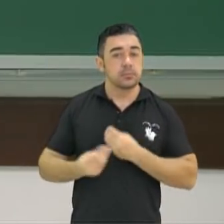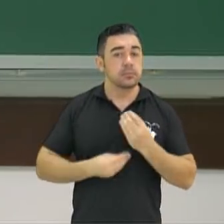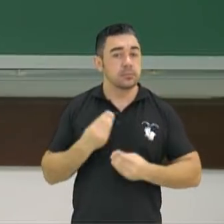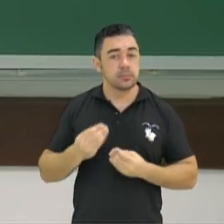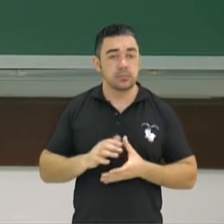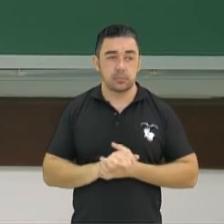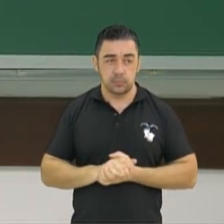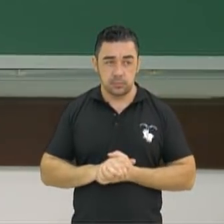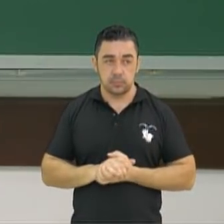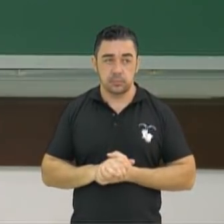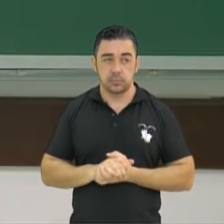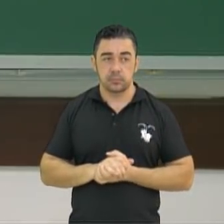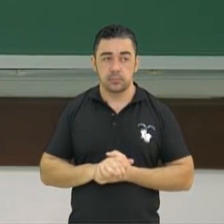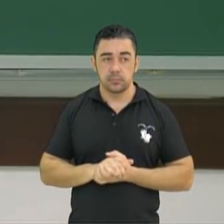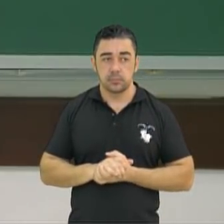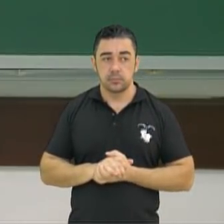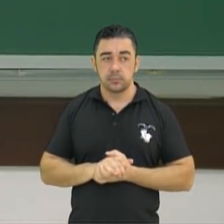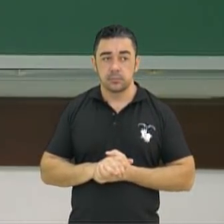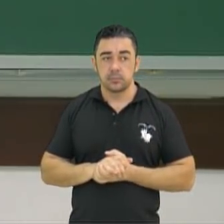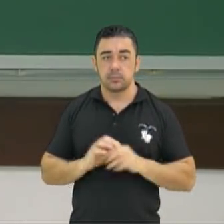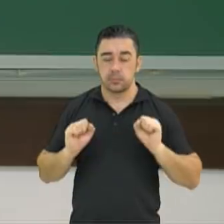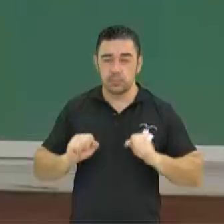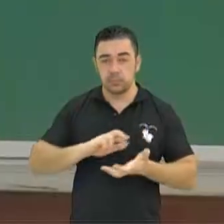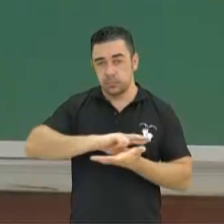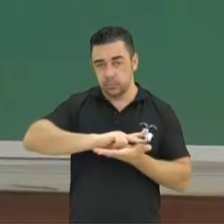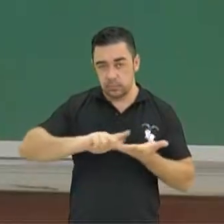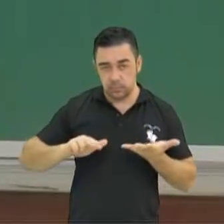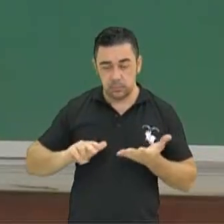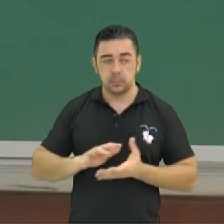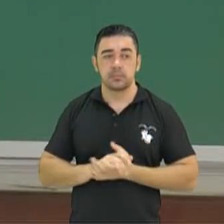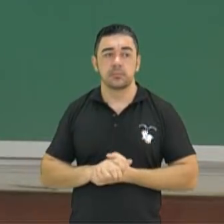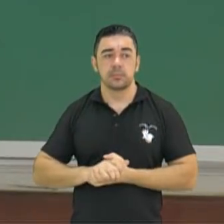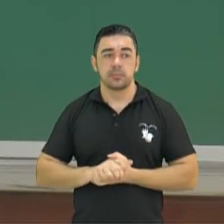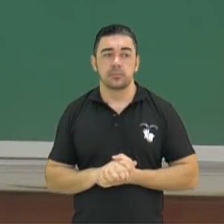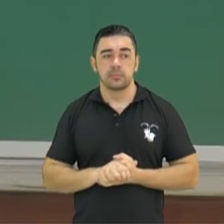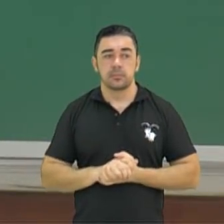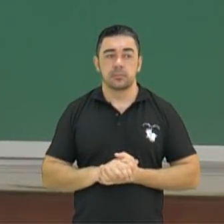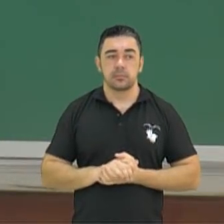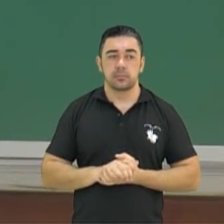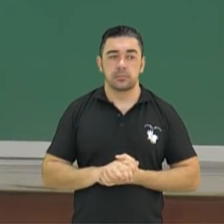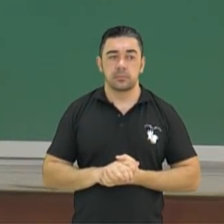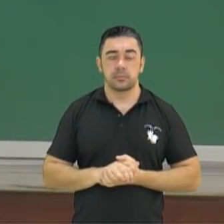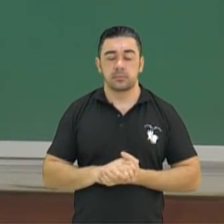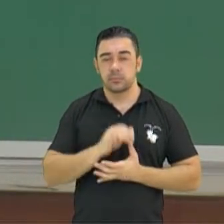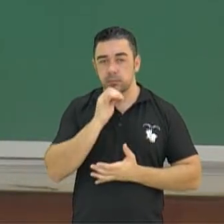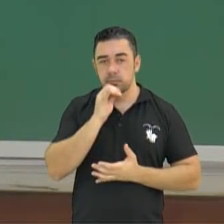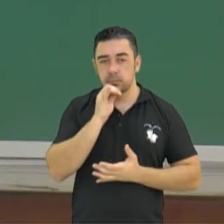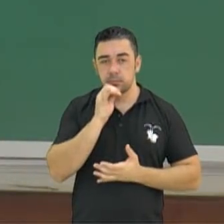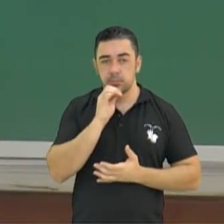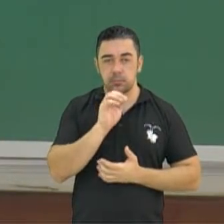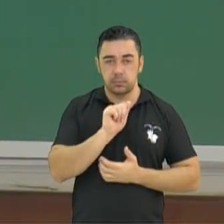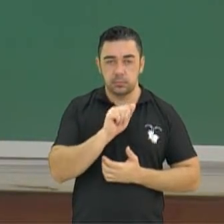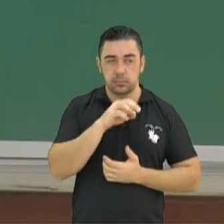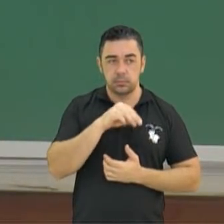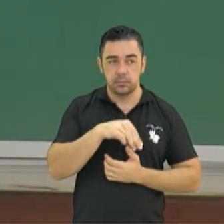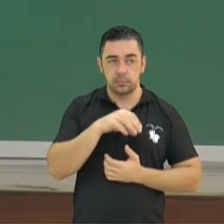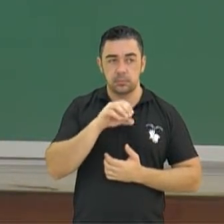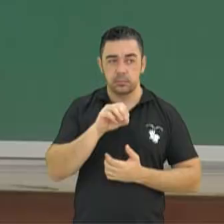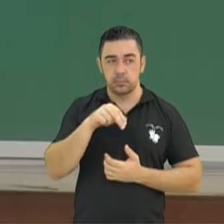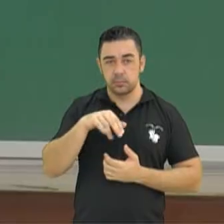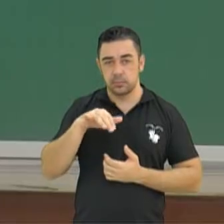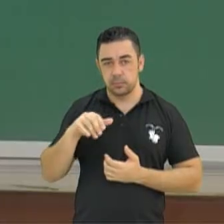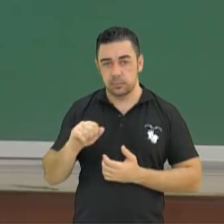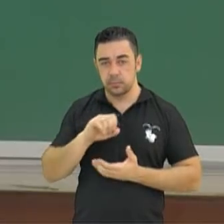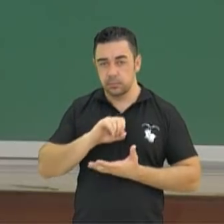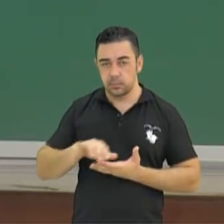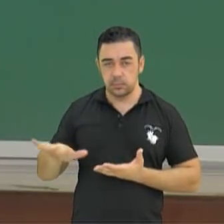excretas, tá? Então, ó, o animal pode ter diferentes tipos de excreção, tá? Então, aqui no caso, ó, o animal que ele vive na água, ele excreta